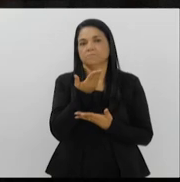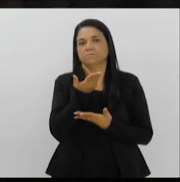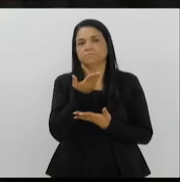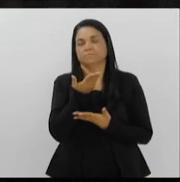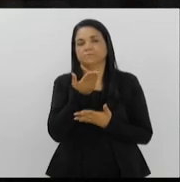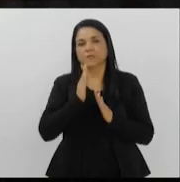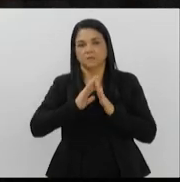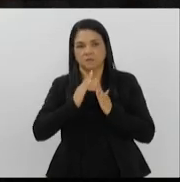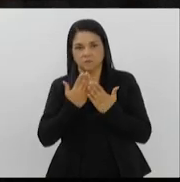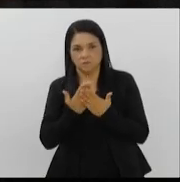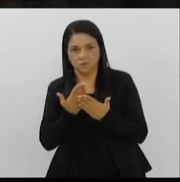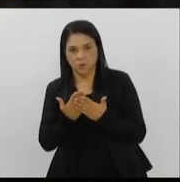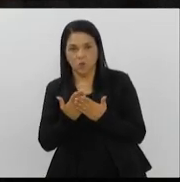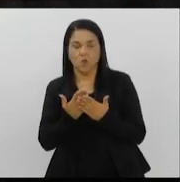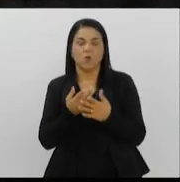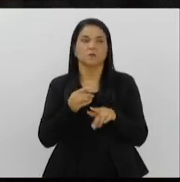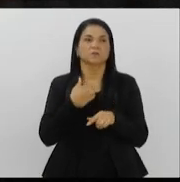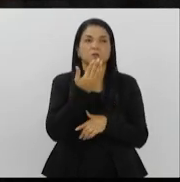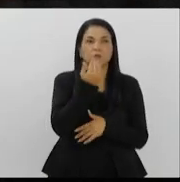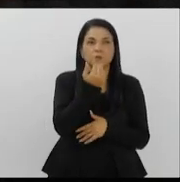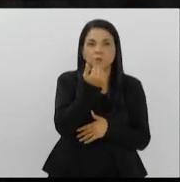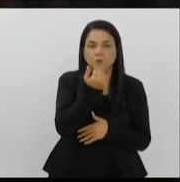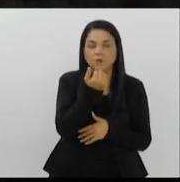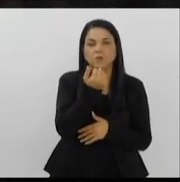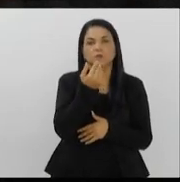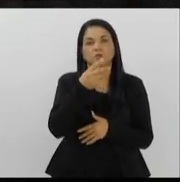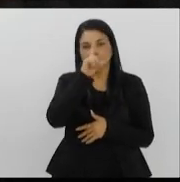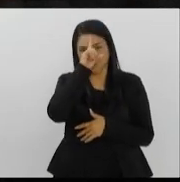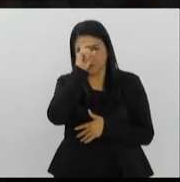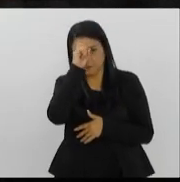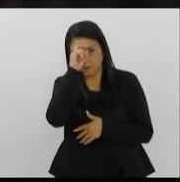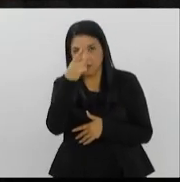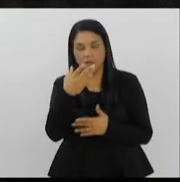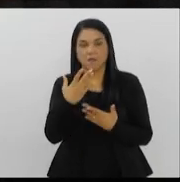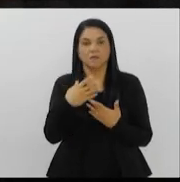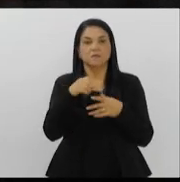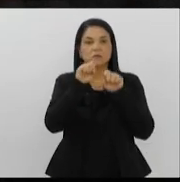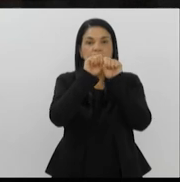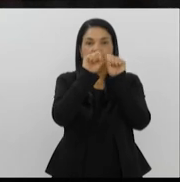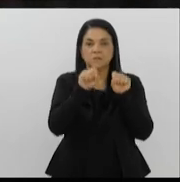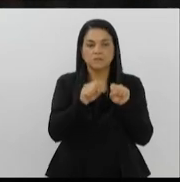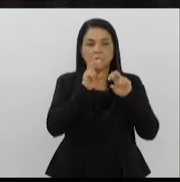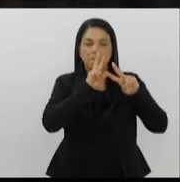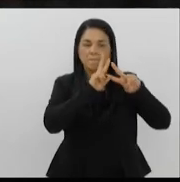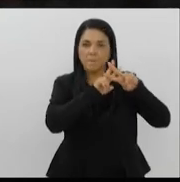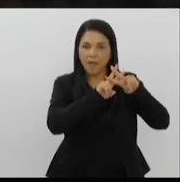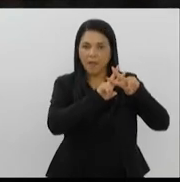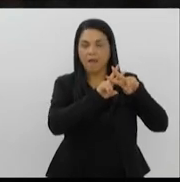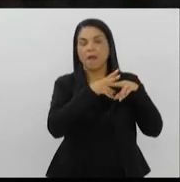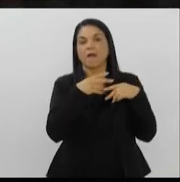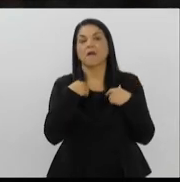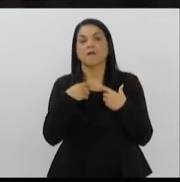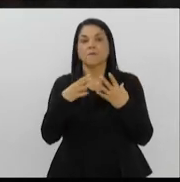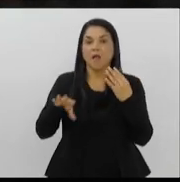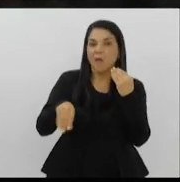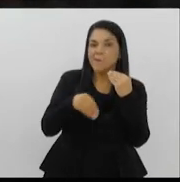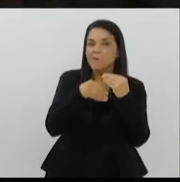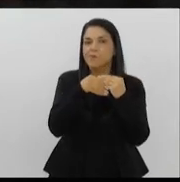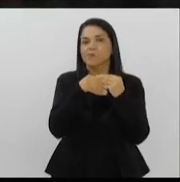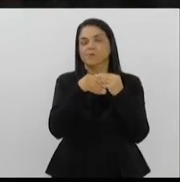refeição dos hospitais do Estado, seja no sistema prisional, e para incluir